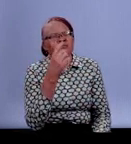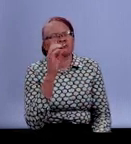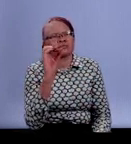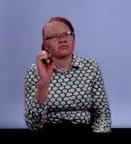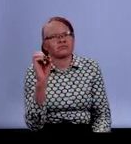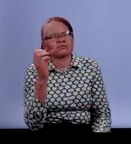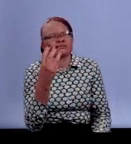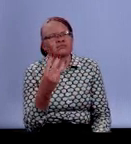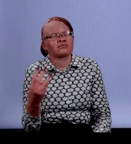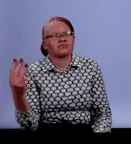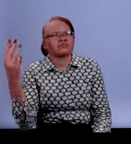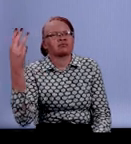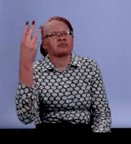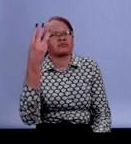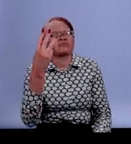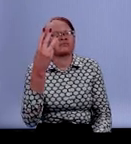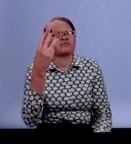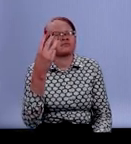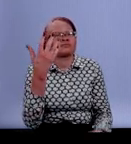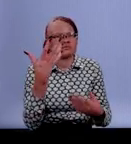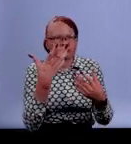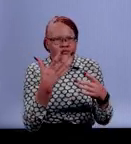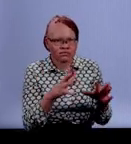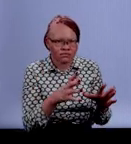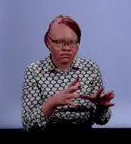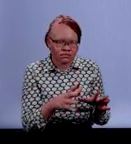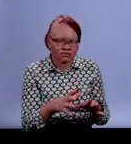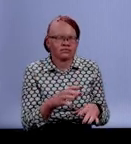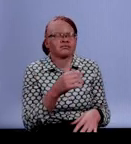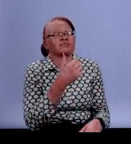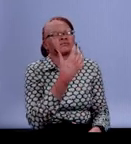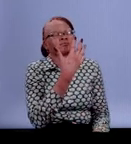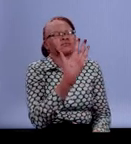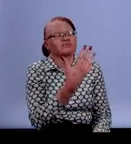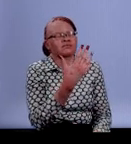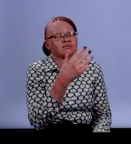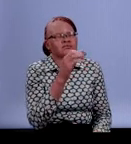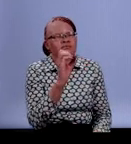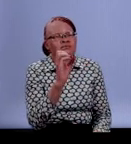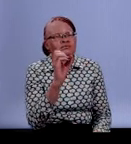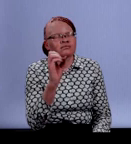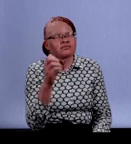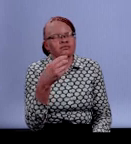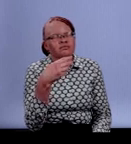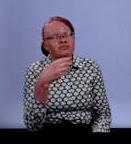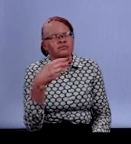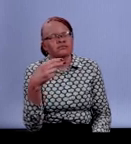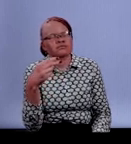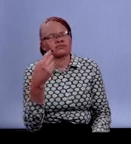10 elevado a 3 isso já vimos Então cinco meses =